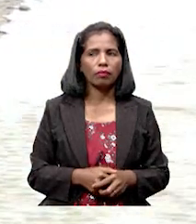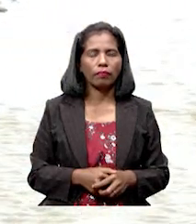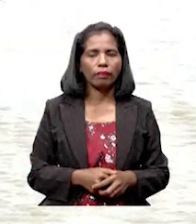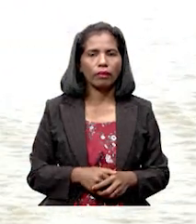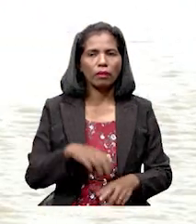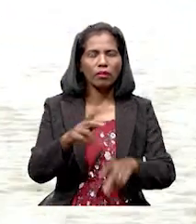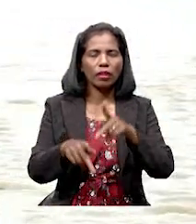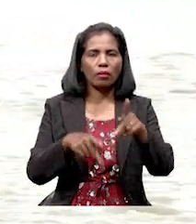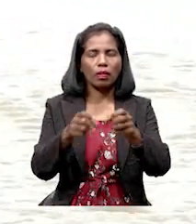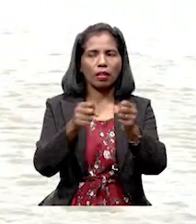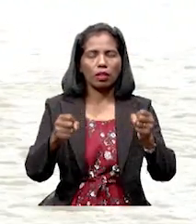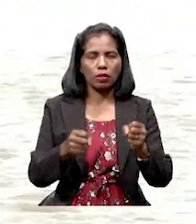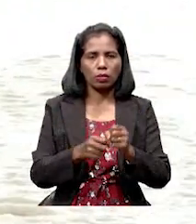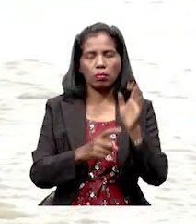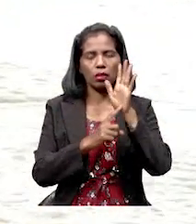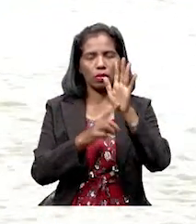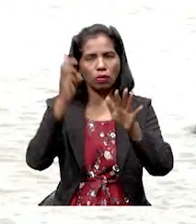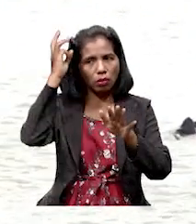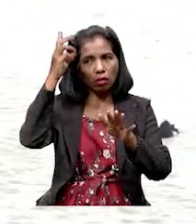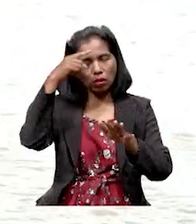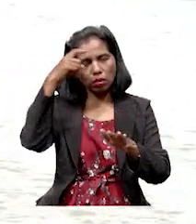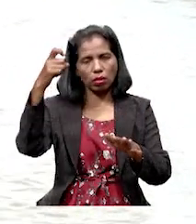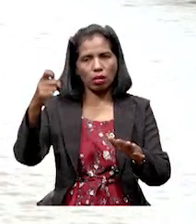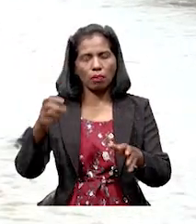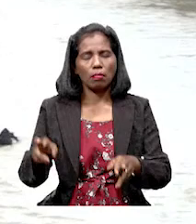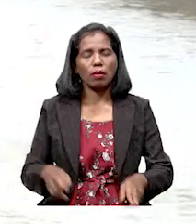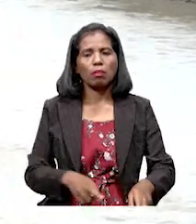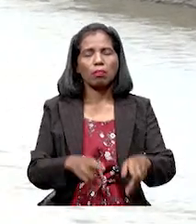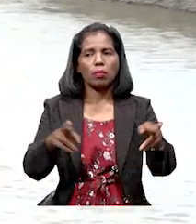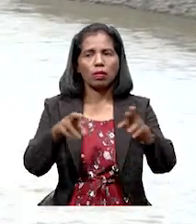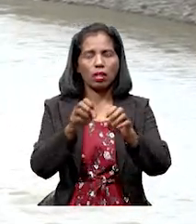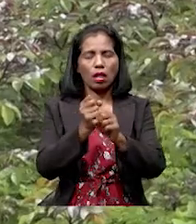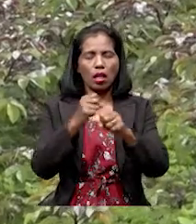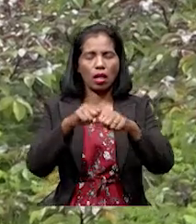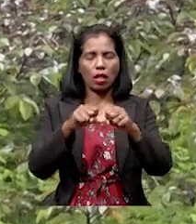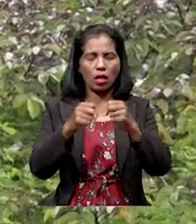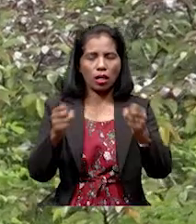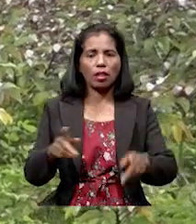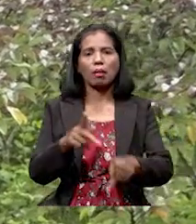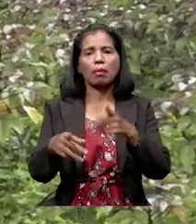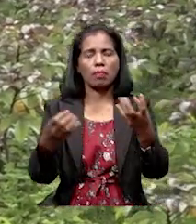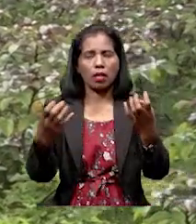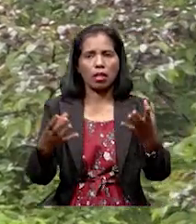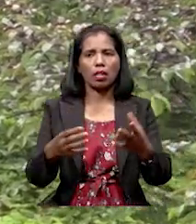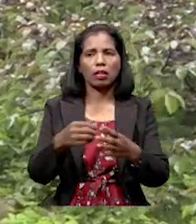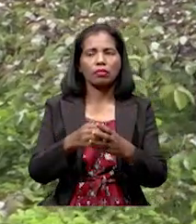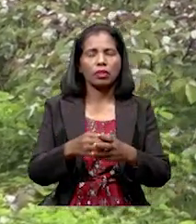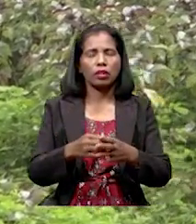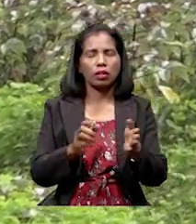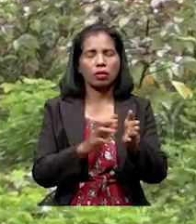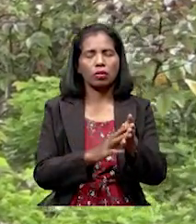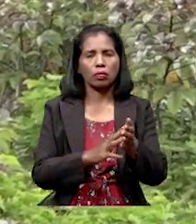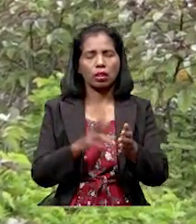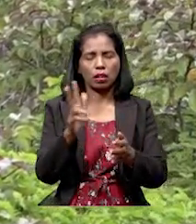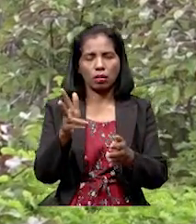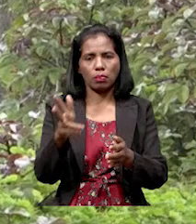Comunidade Suku Samalari hato preocupação ne, tamba durante ne mota sobre estragos comunidade ne toos no natar, quase hectare tolo nulo,